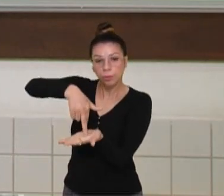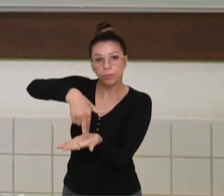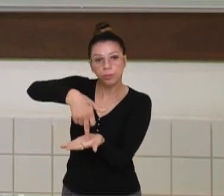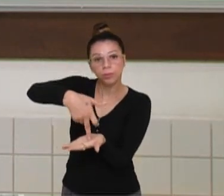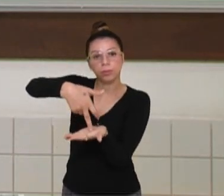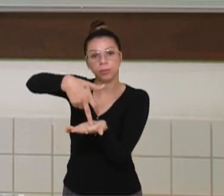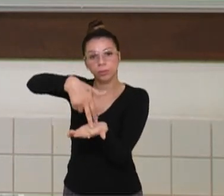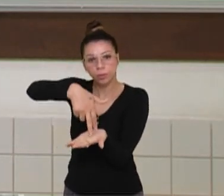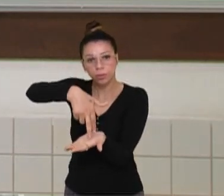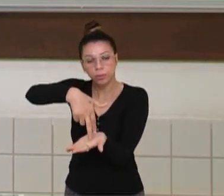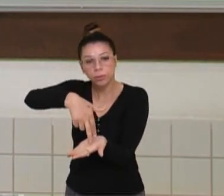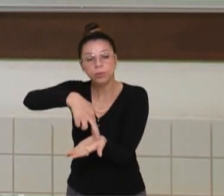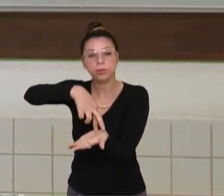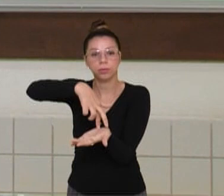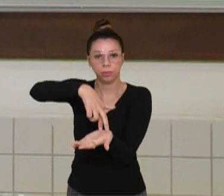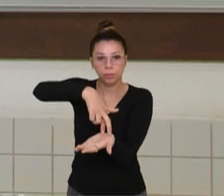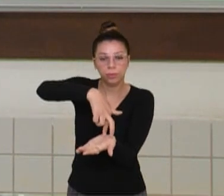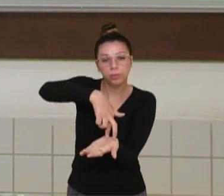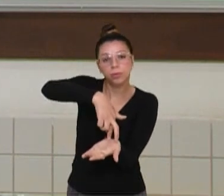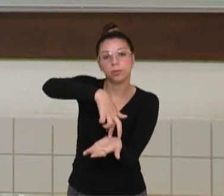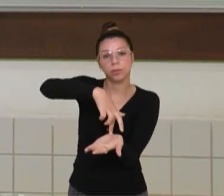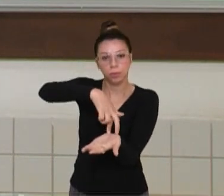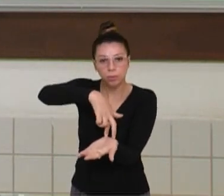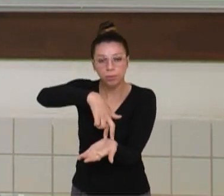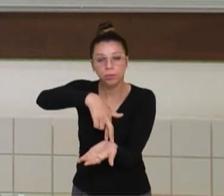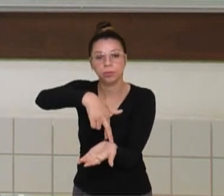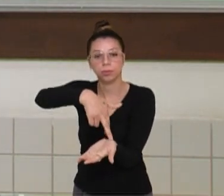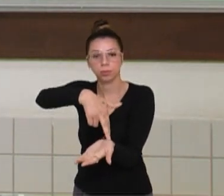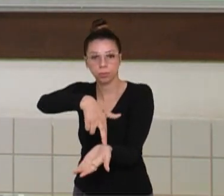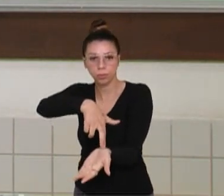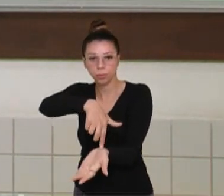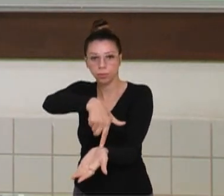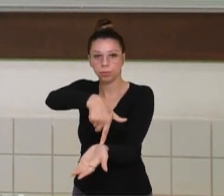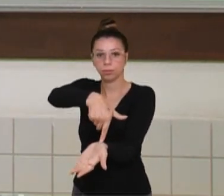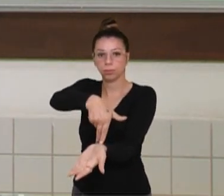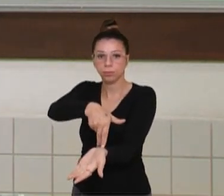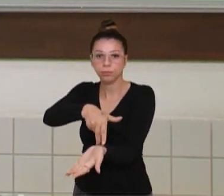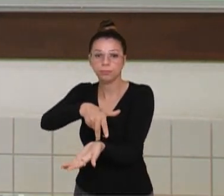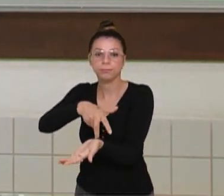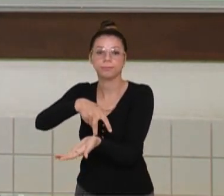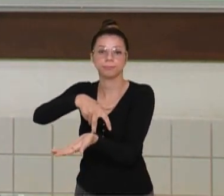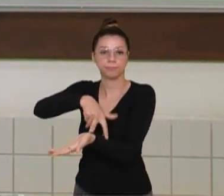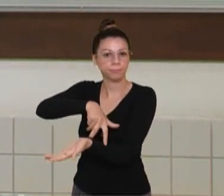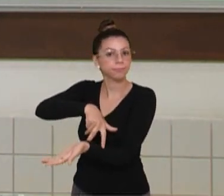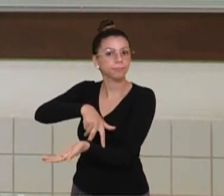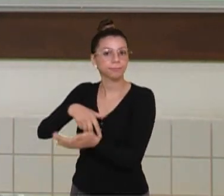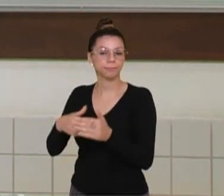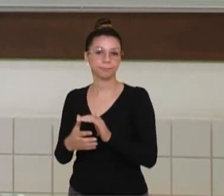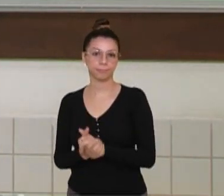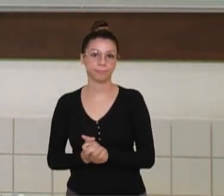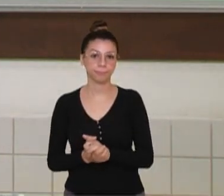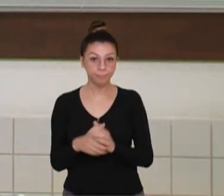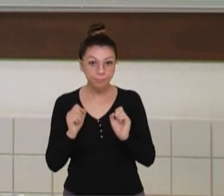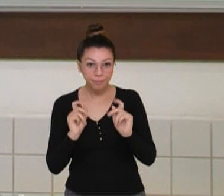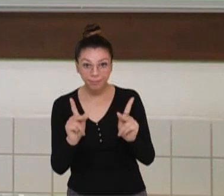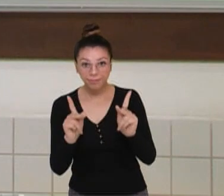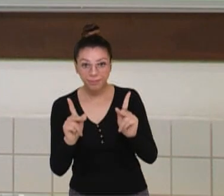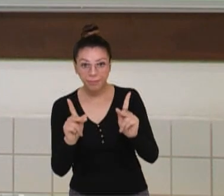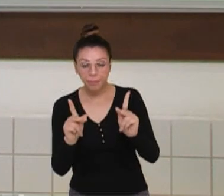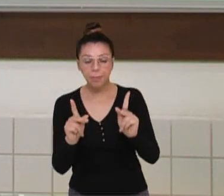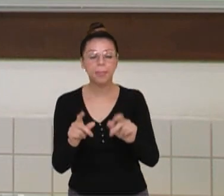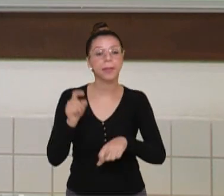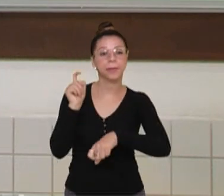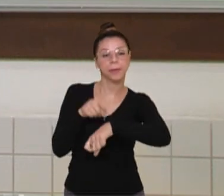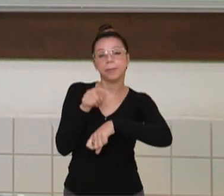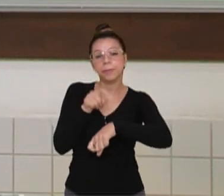1, 2, 3, 4. 1, 2, 3, 4. Ok? Então, eu vou